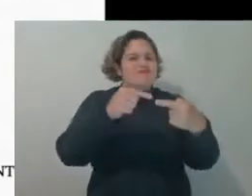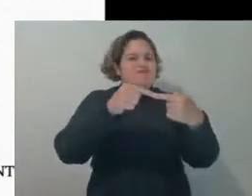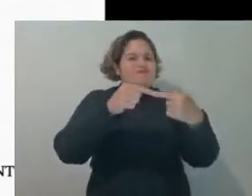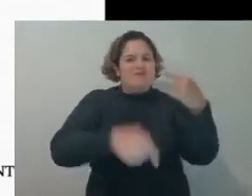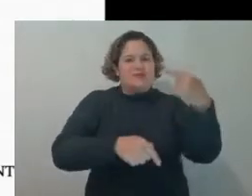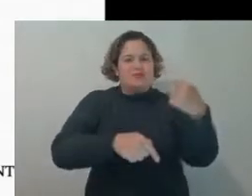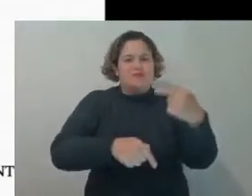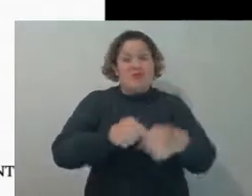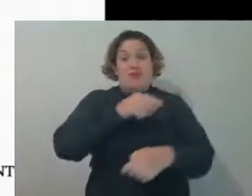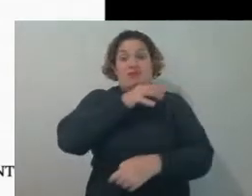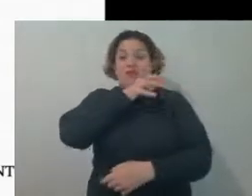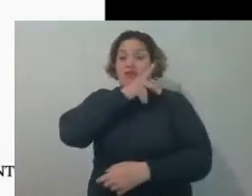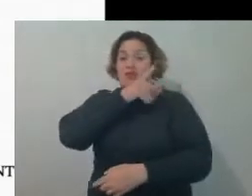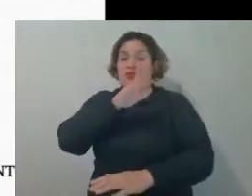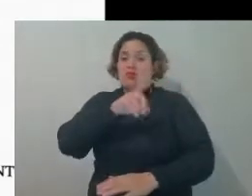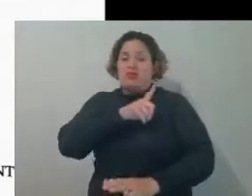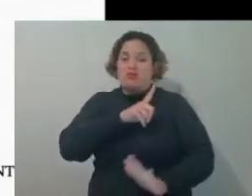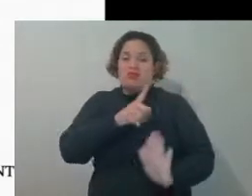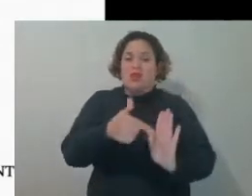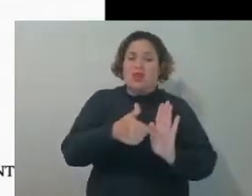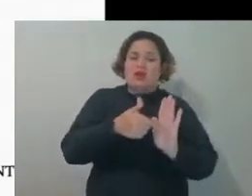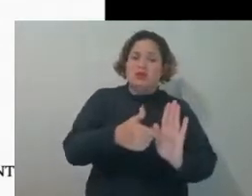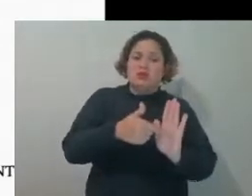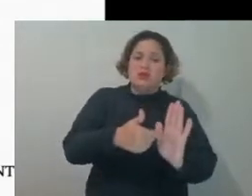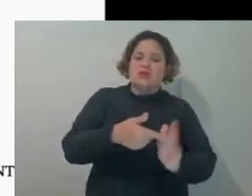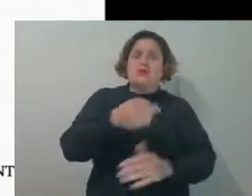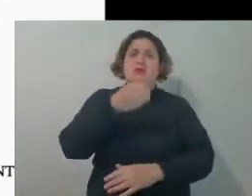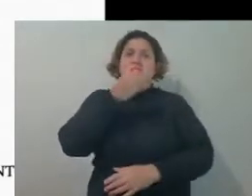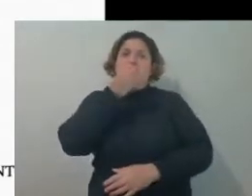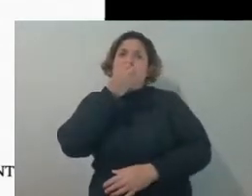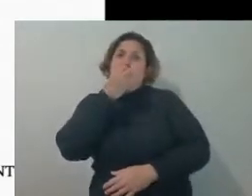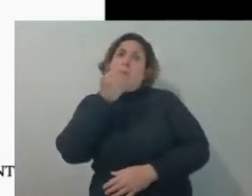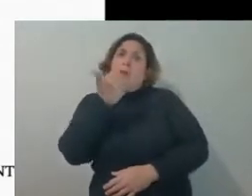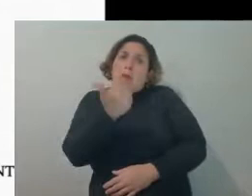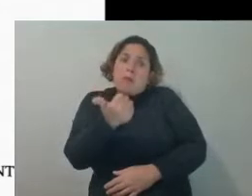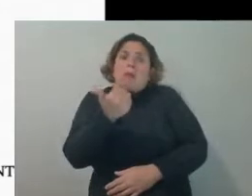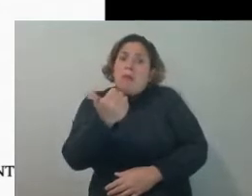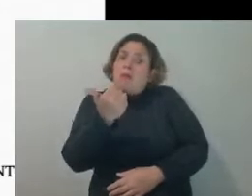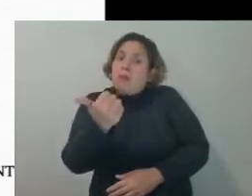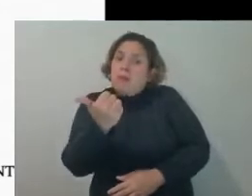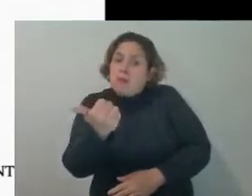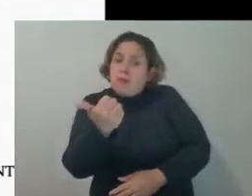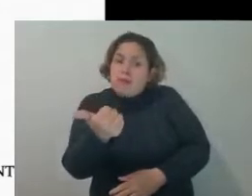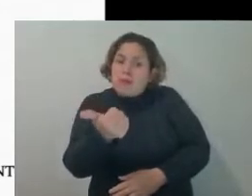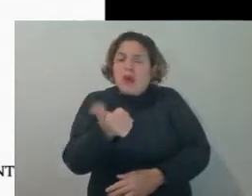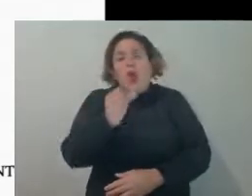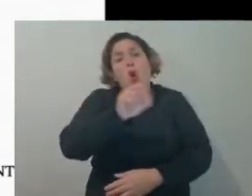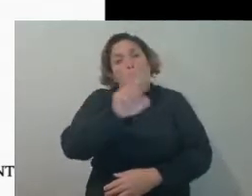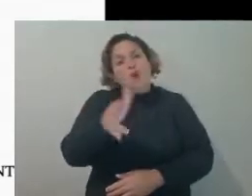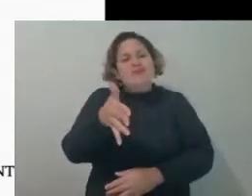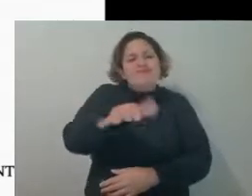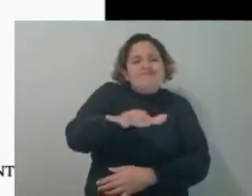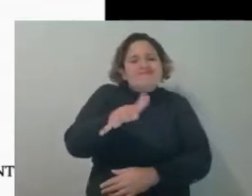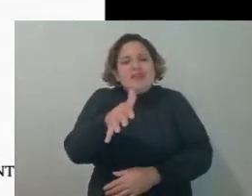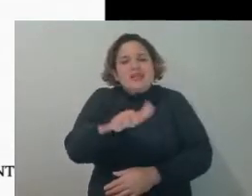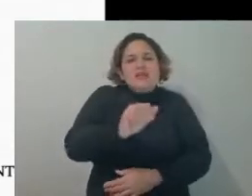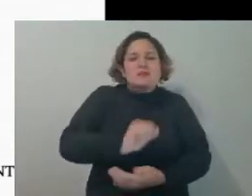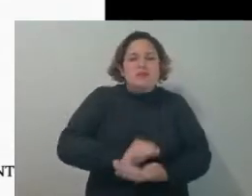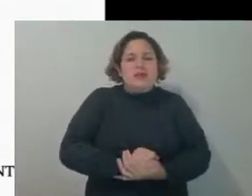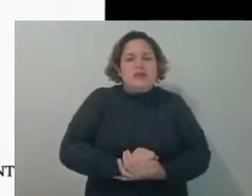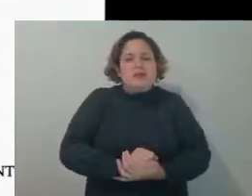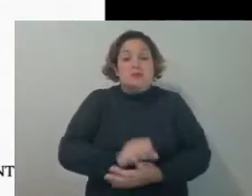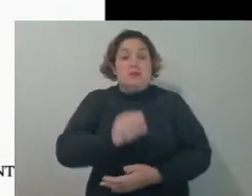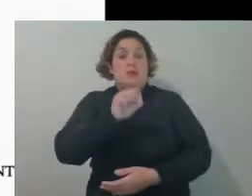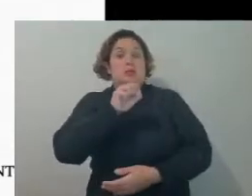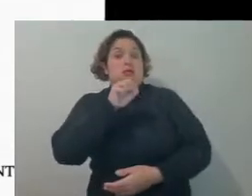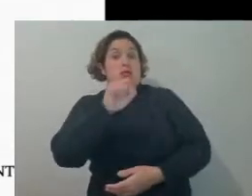animal vai estar apresentando os graus de bem-estar alto ou regular. E